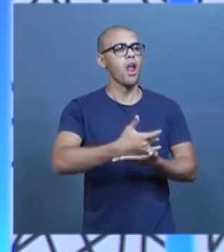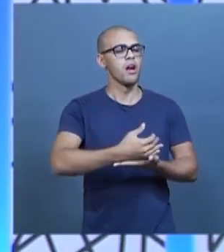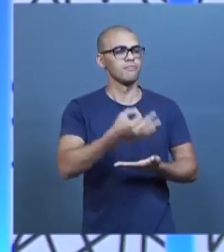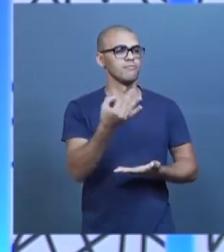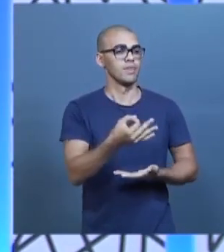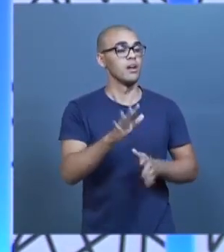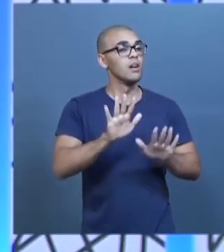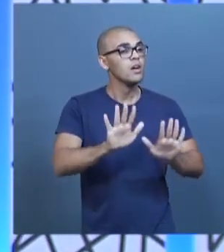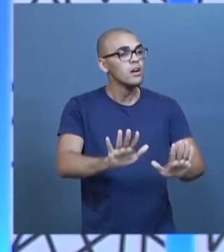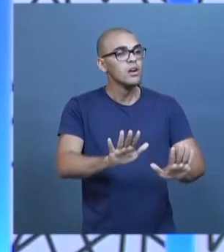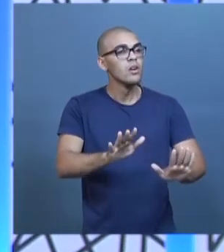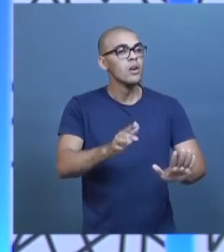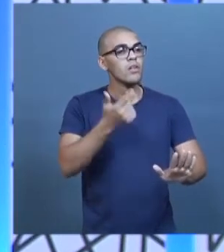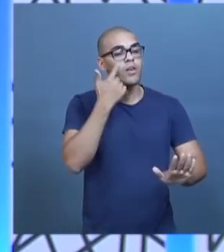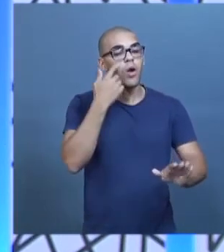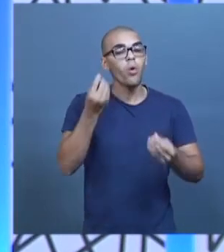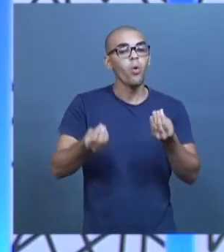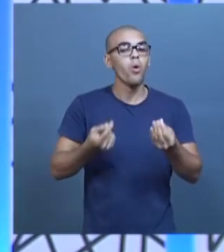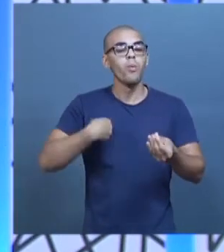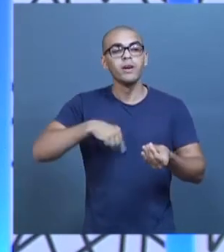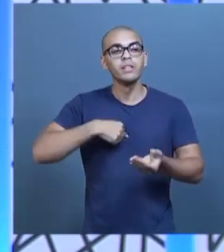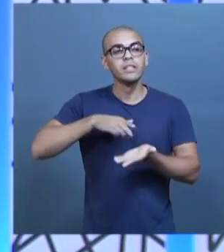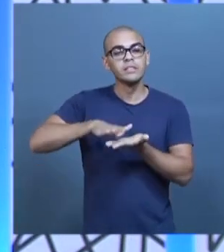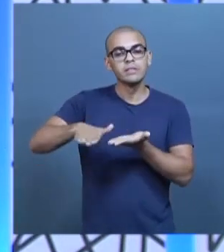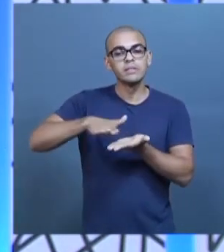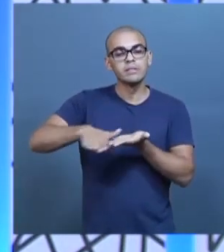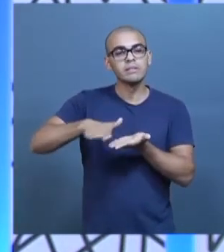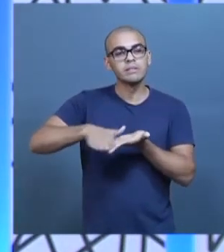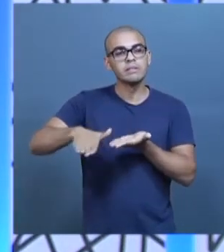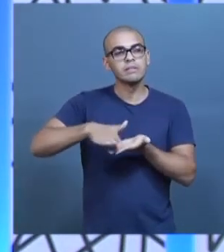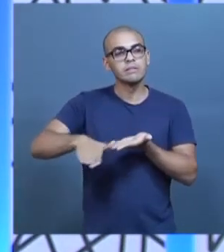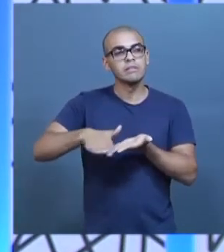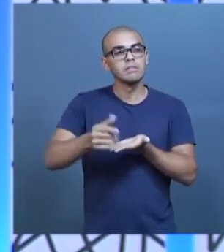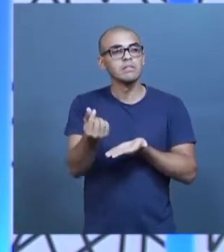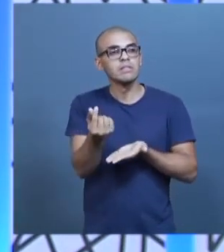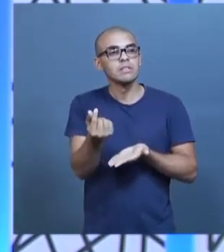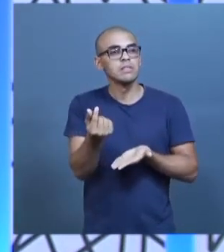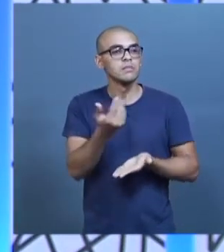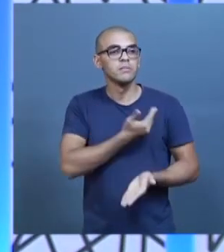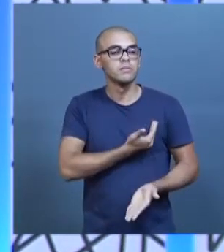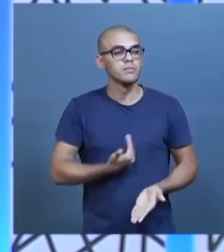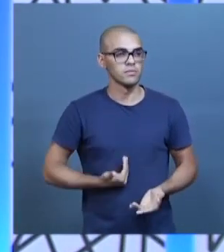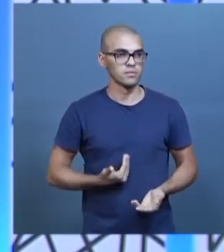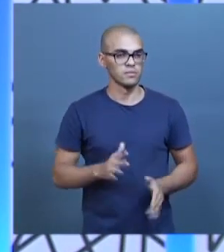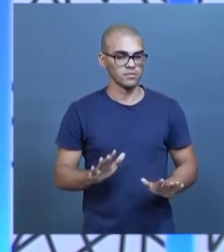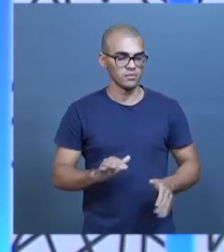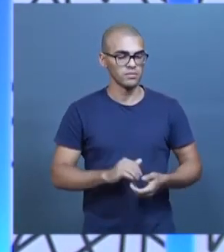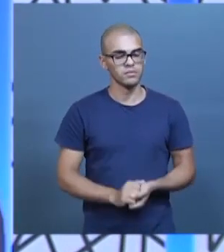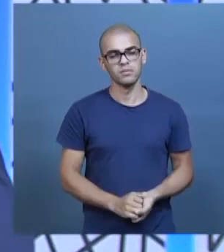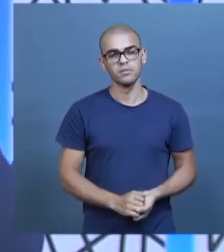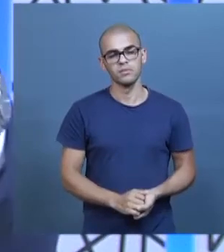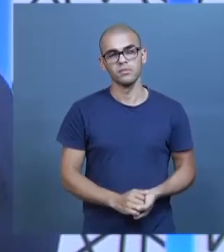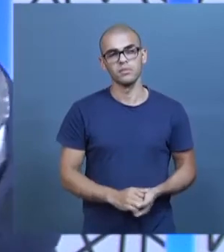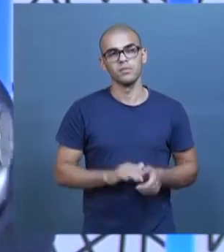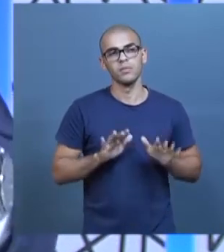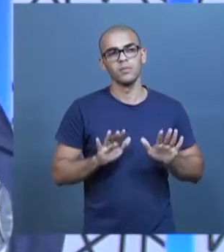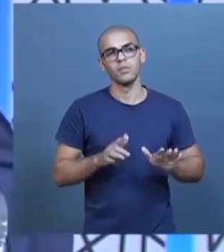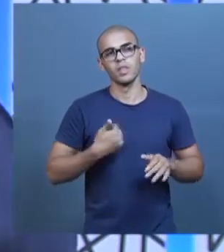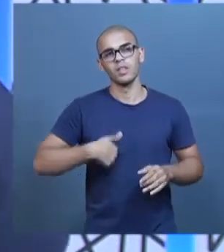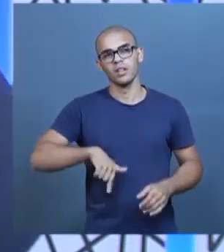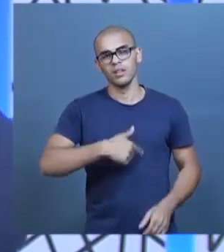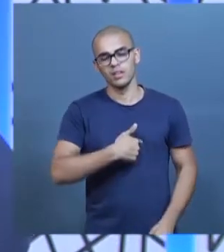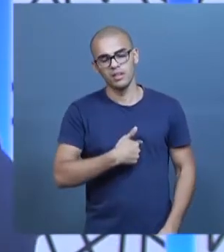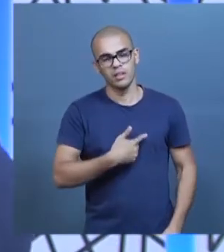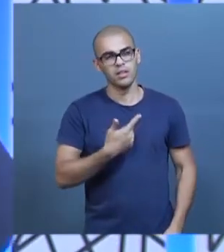com como se gasta o dinheiro público. Se nós equacionássemos, talvez, primeiramente, se